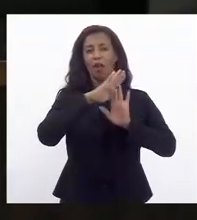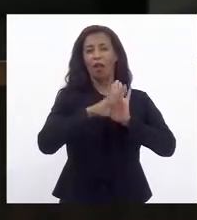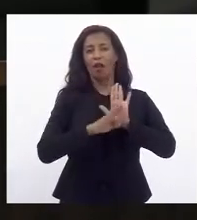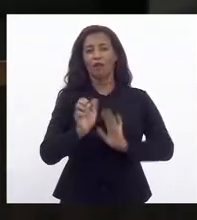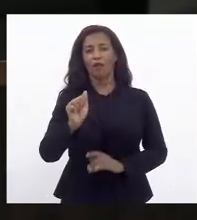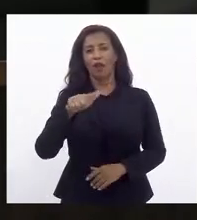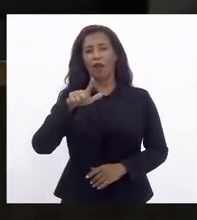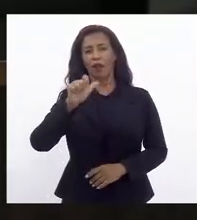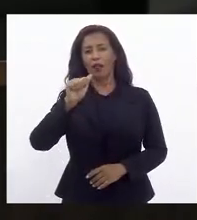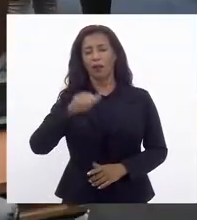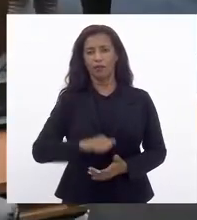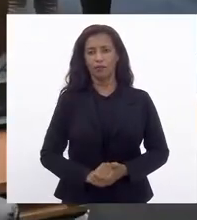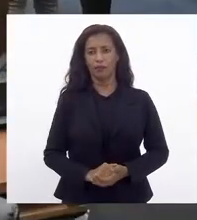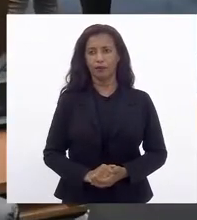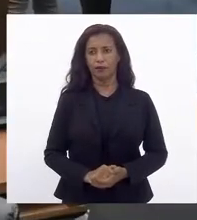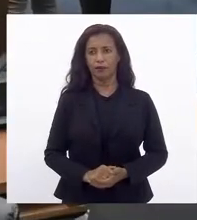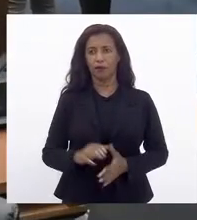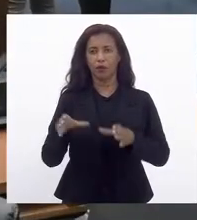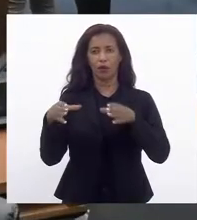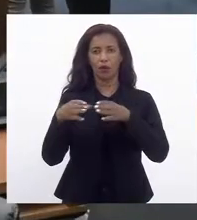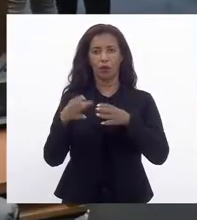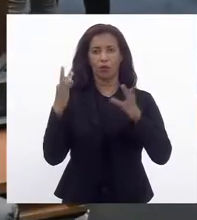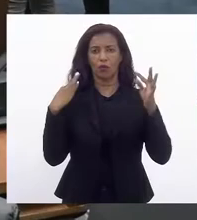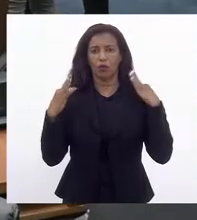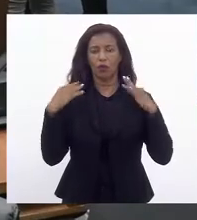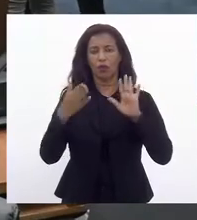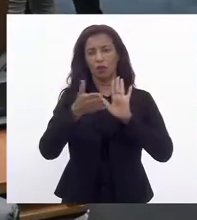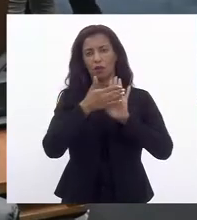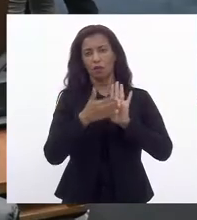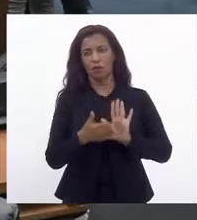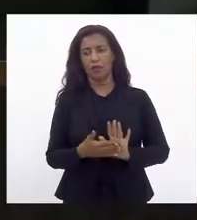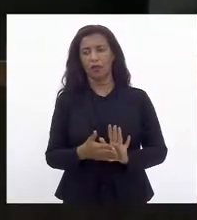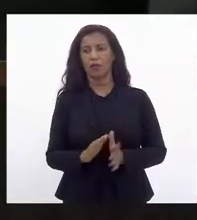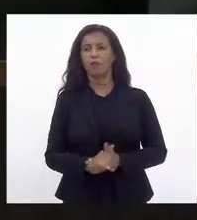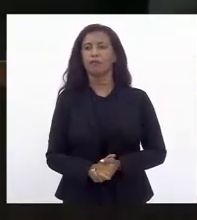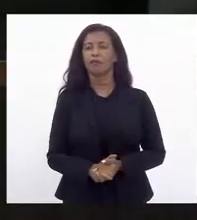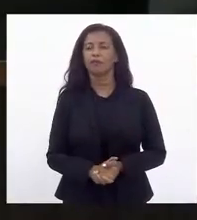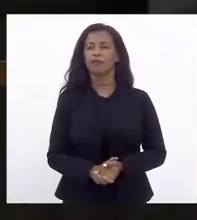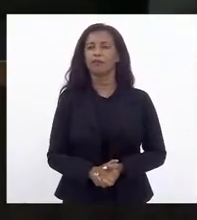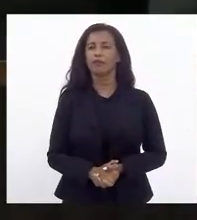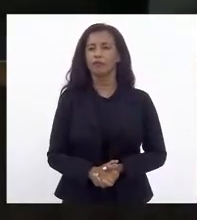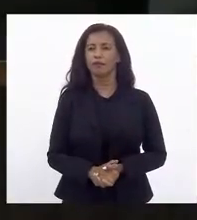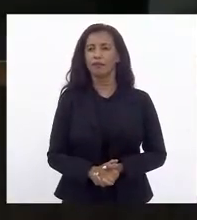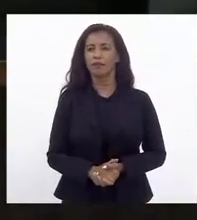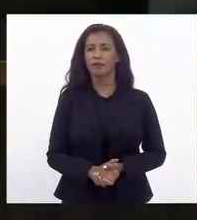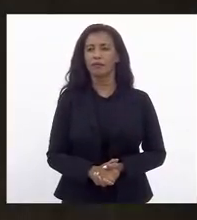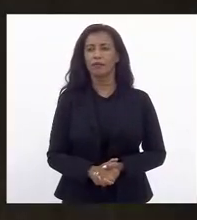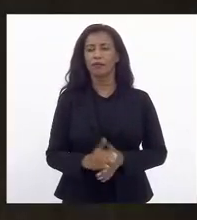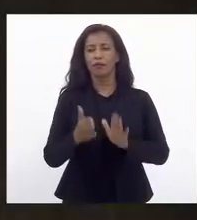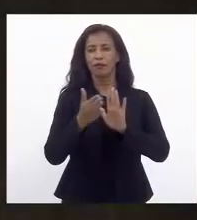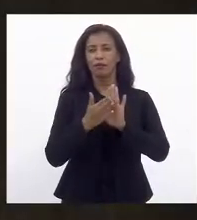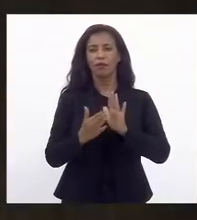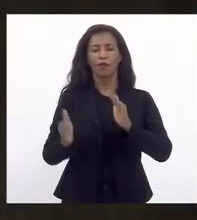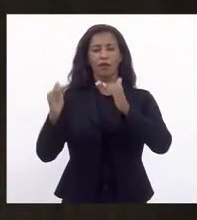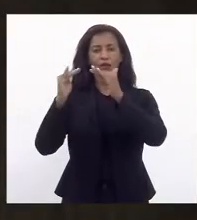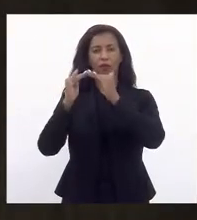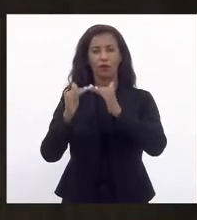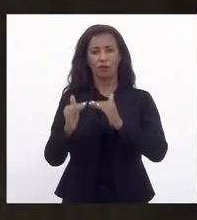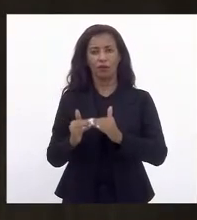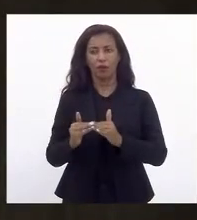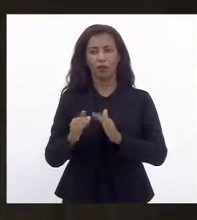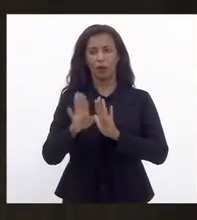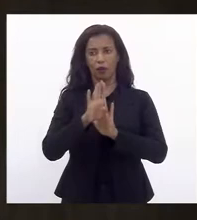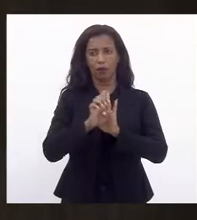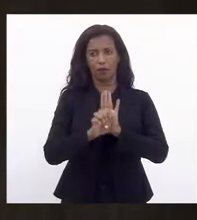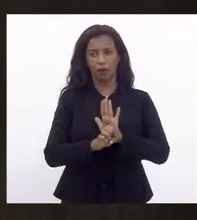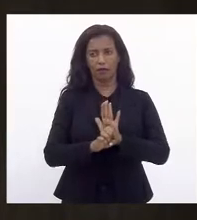Alana Passos. Gostaria que a Comissão de Turismo desse o parecer. Presidência defere pedido de Vossa Excelência. O parecer é favorável com